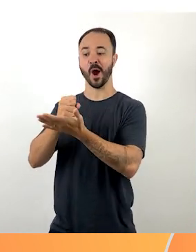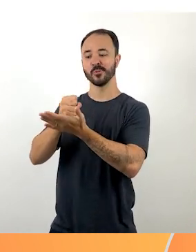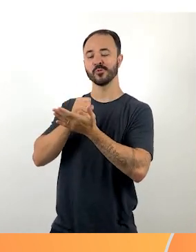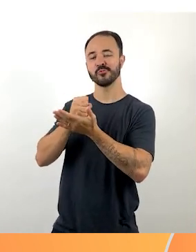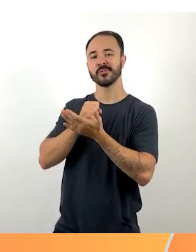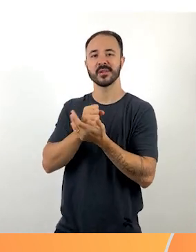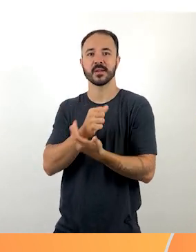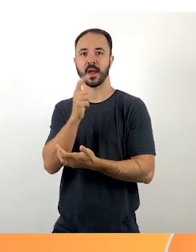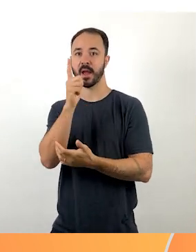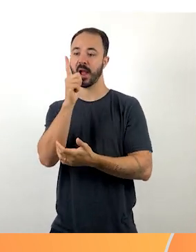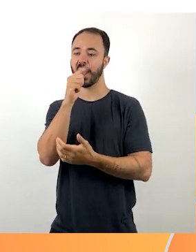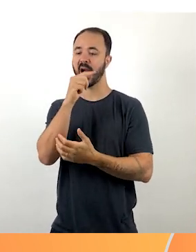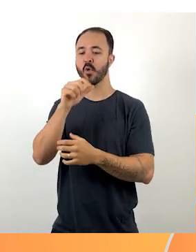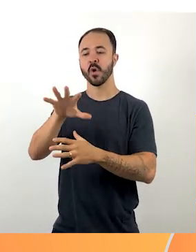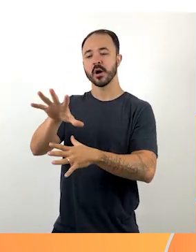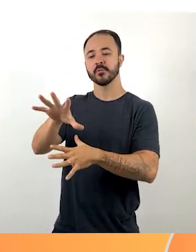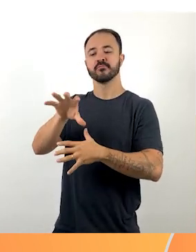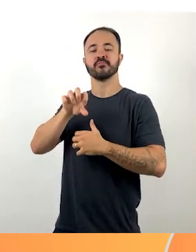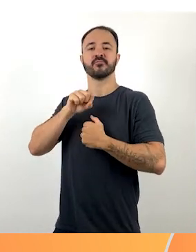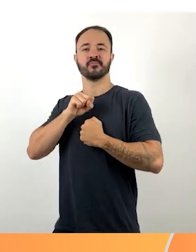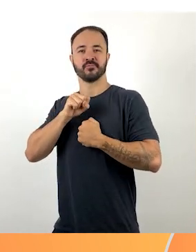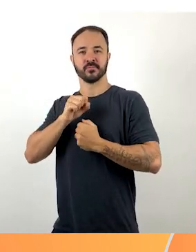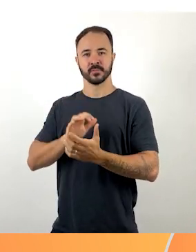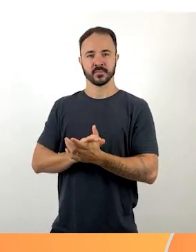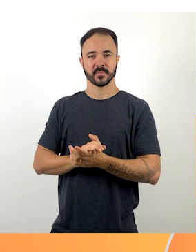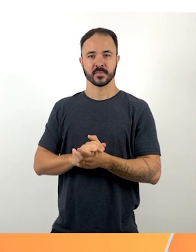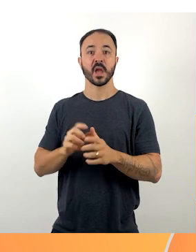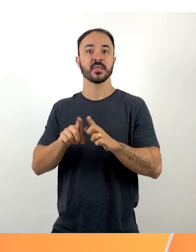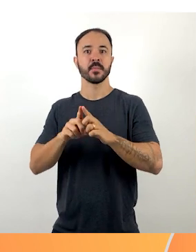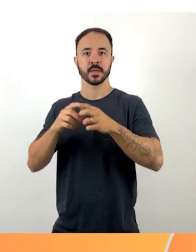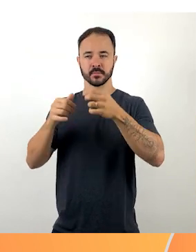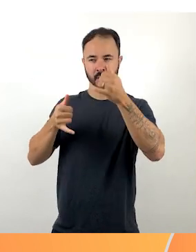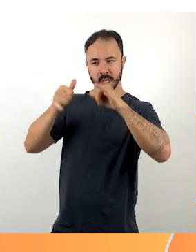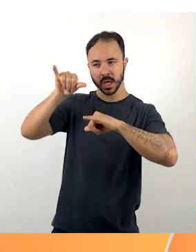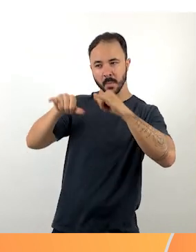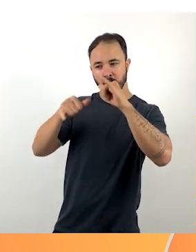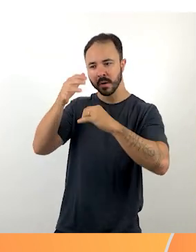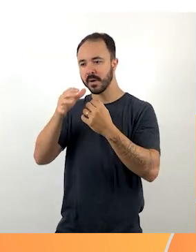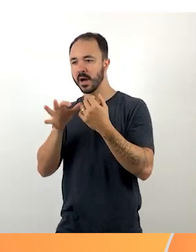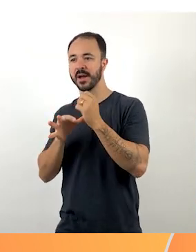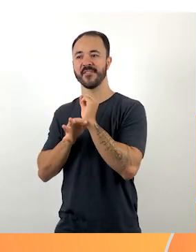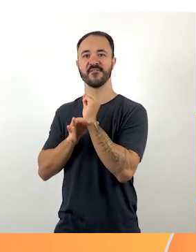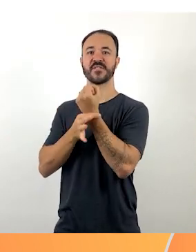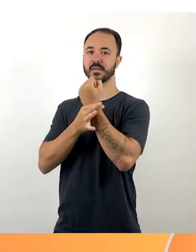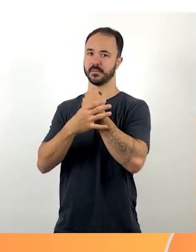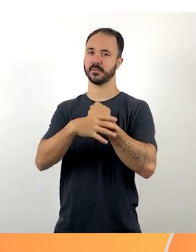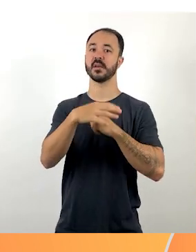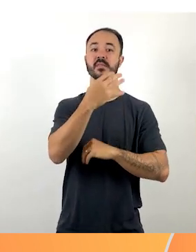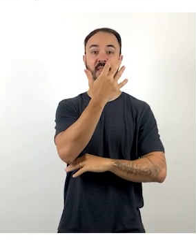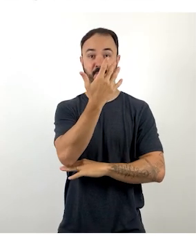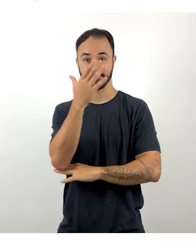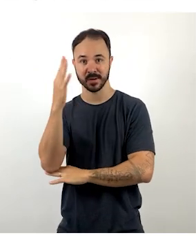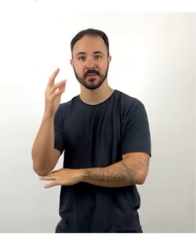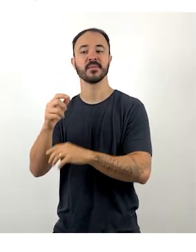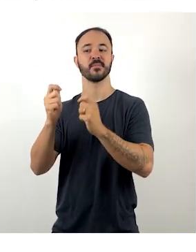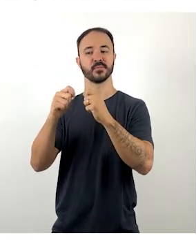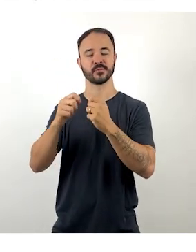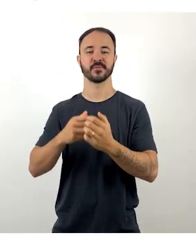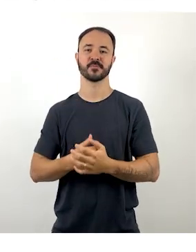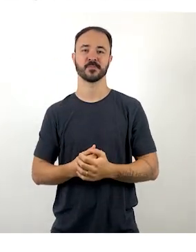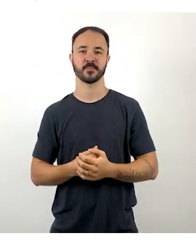auxiliar na absorção de água e sais minerais, ele pode auxiliar na defesa química e física e também na reflexão da luz solar.